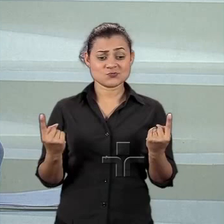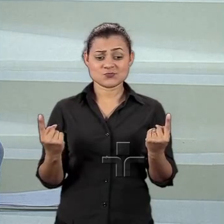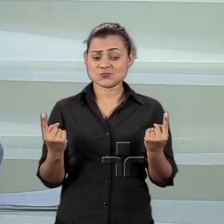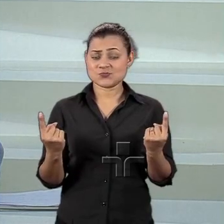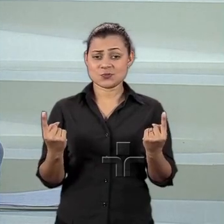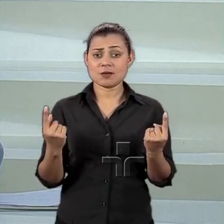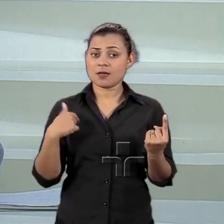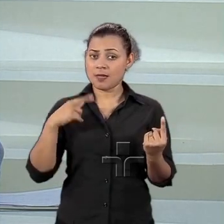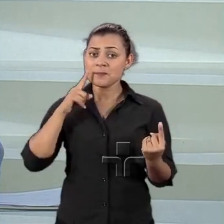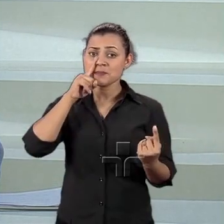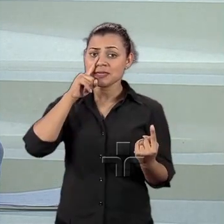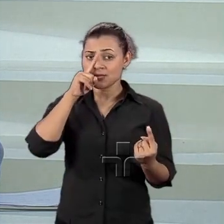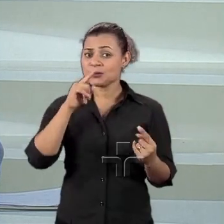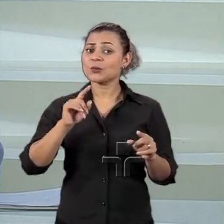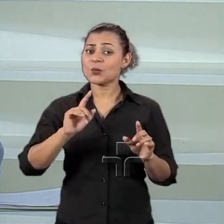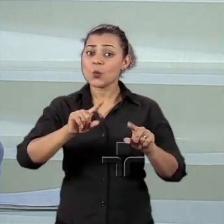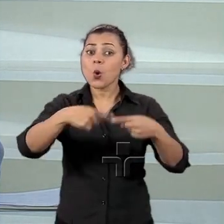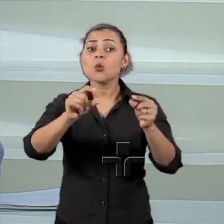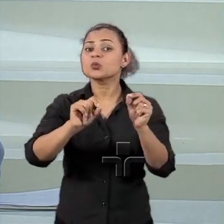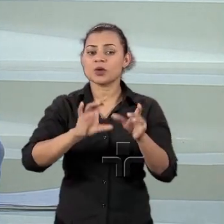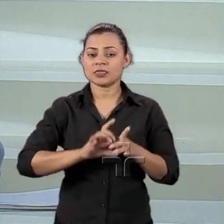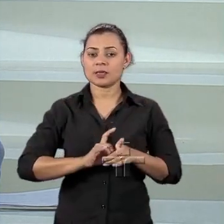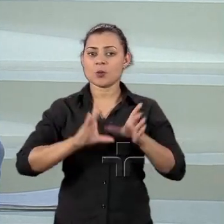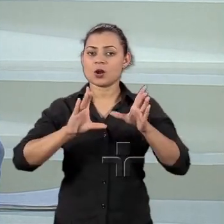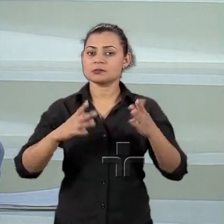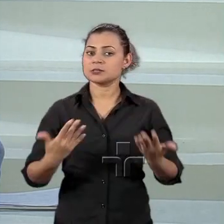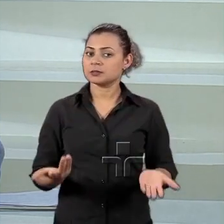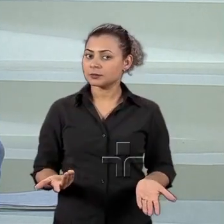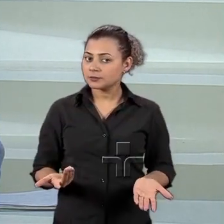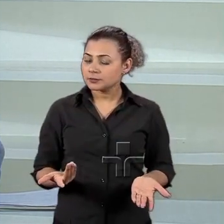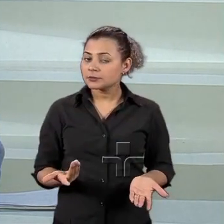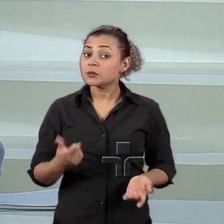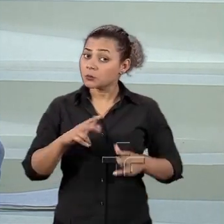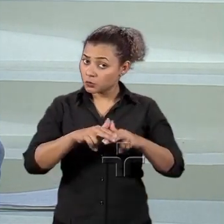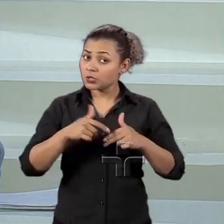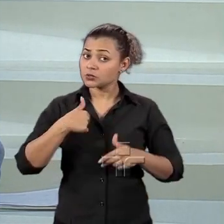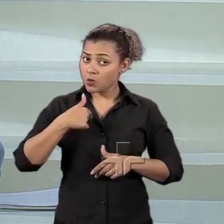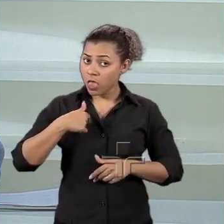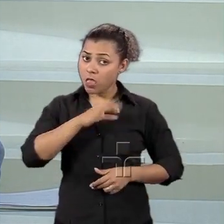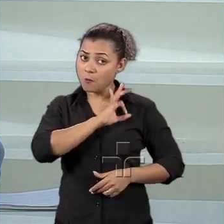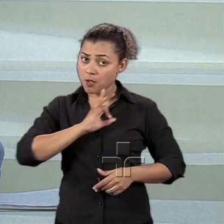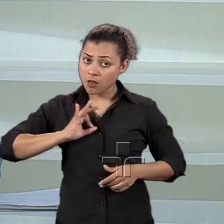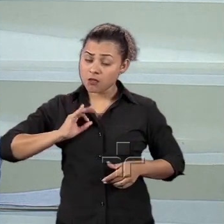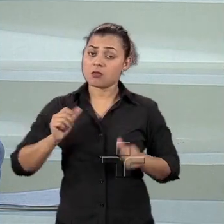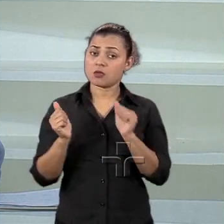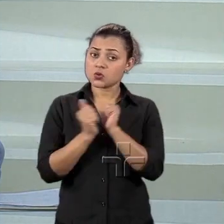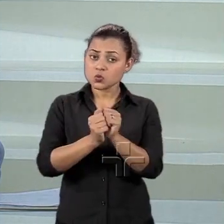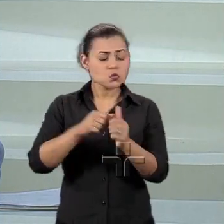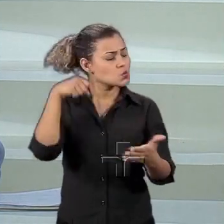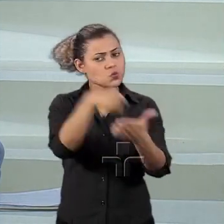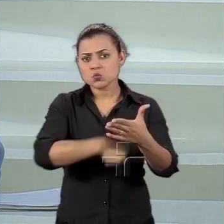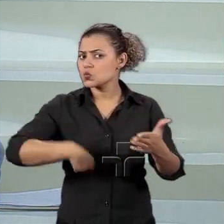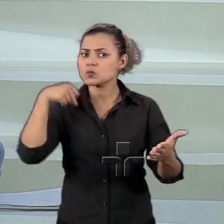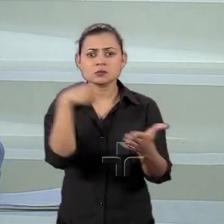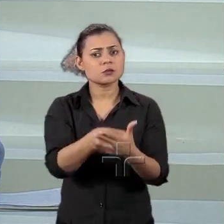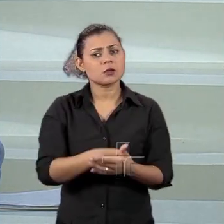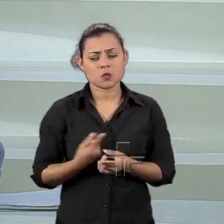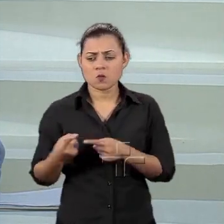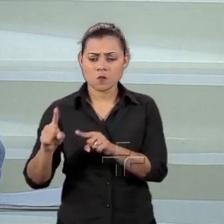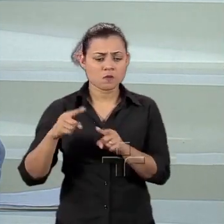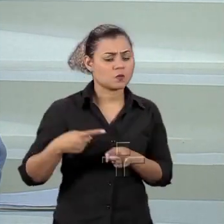um perigo para a democracia, né? E por isso que eu e a Marina estamos lutando tanto para que a voz da